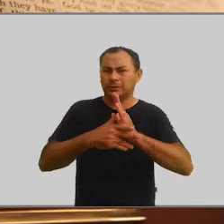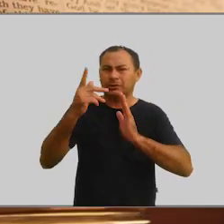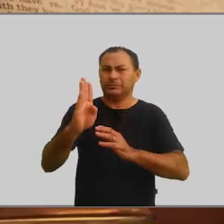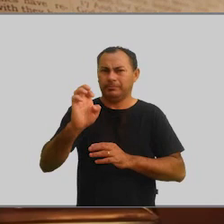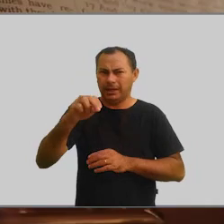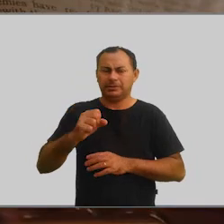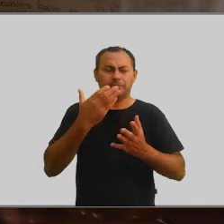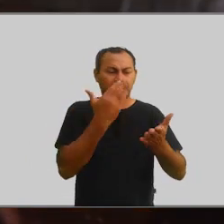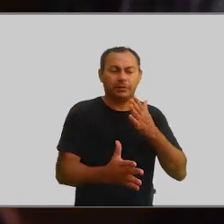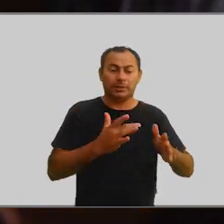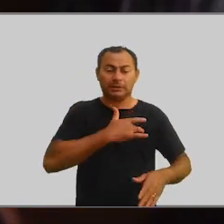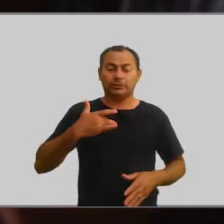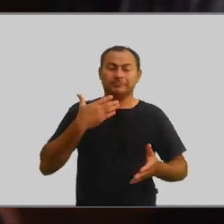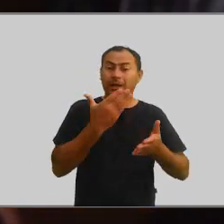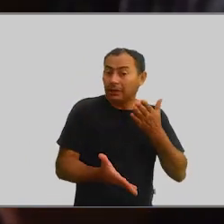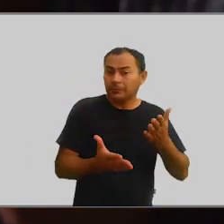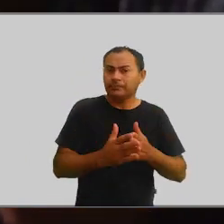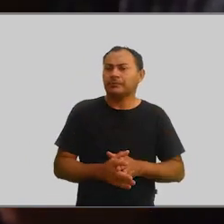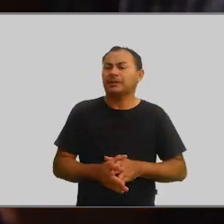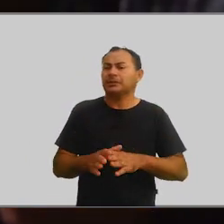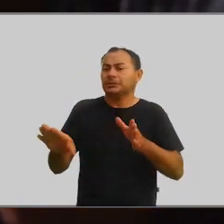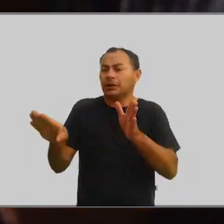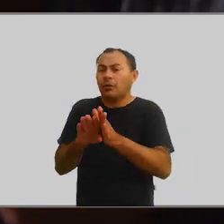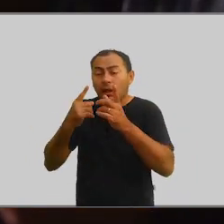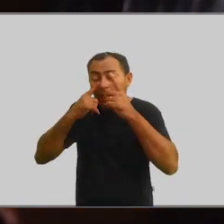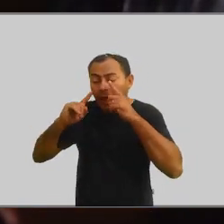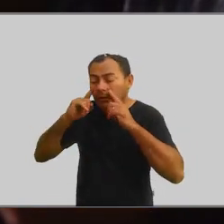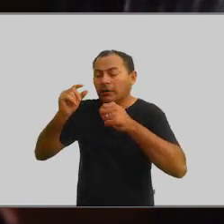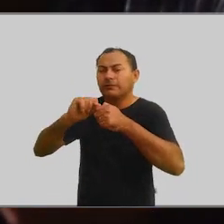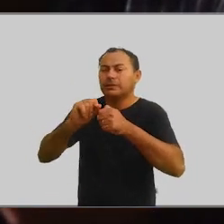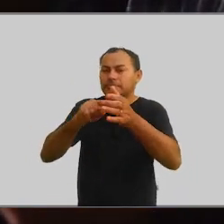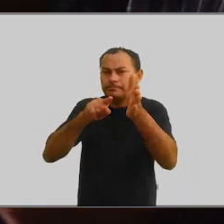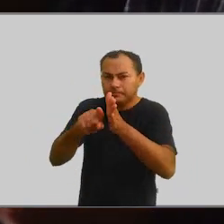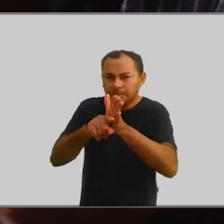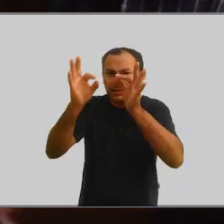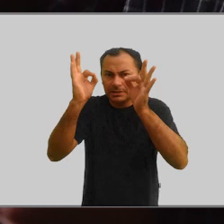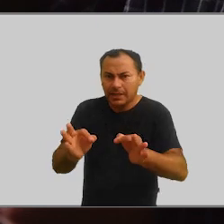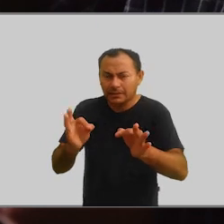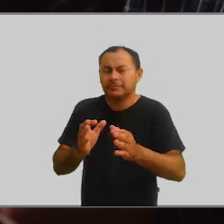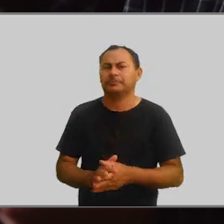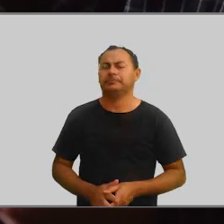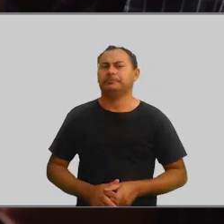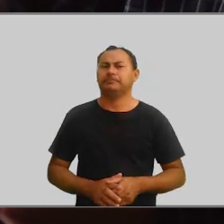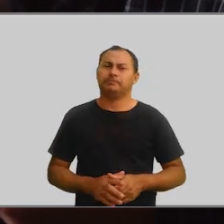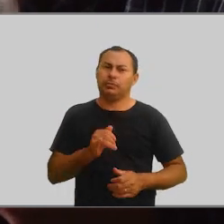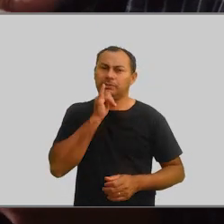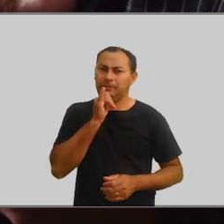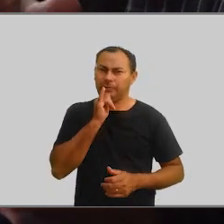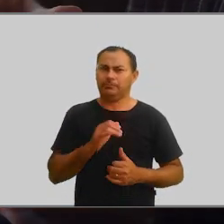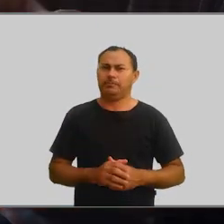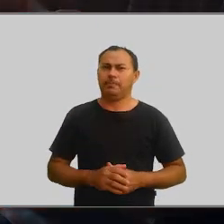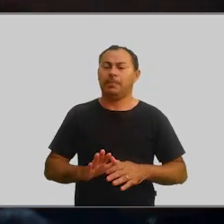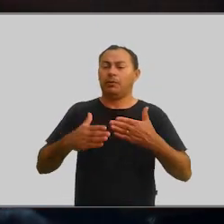saúde. Por isso, chegou em lágrimas ao lugar onde fez as perguntas certas. Por